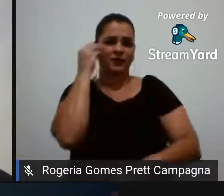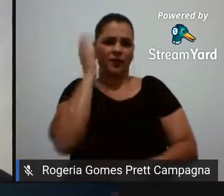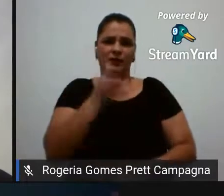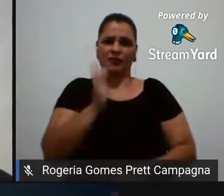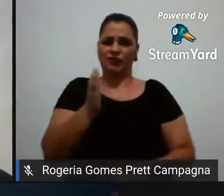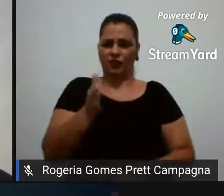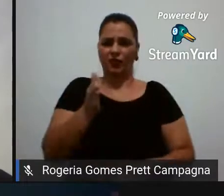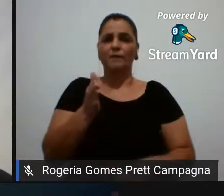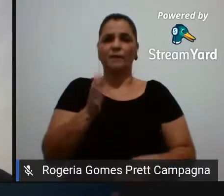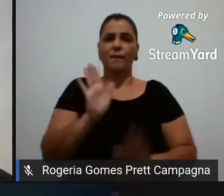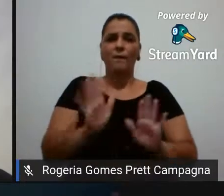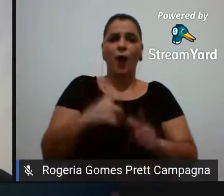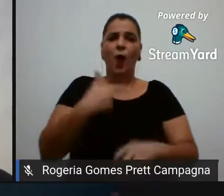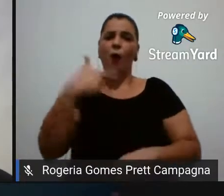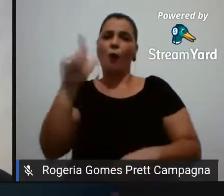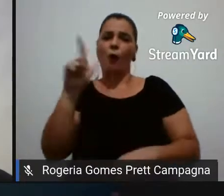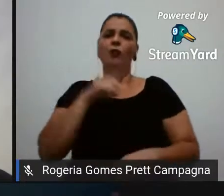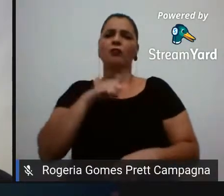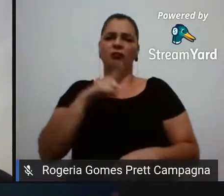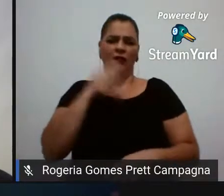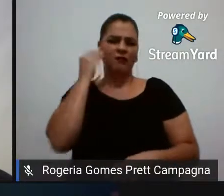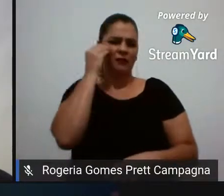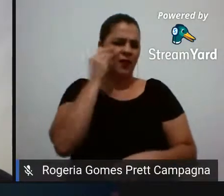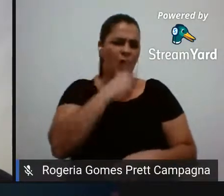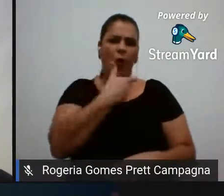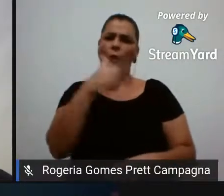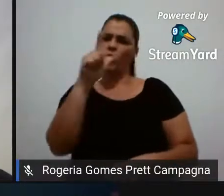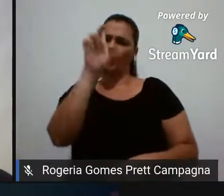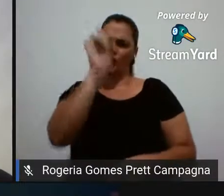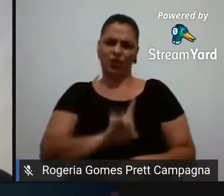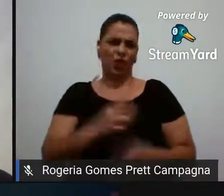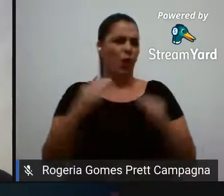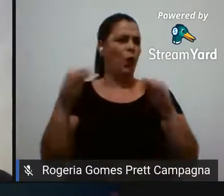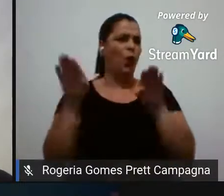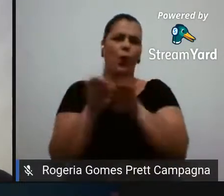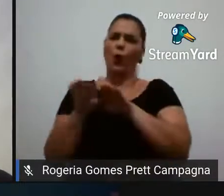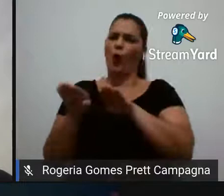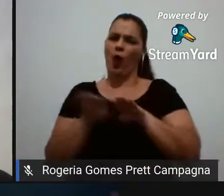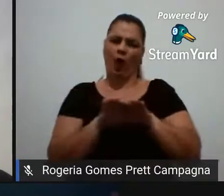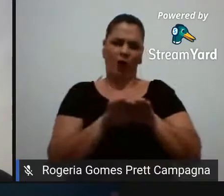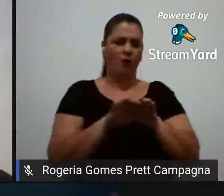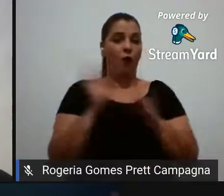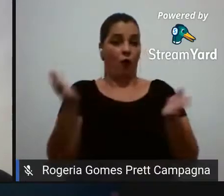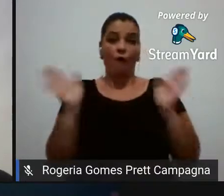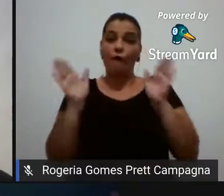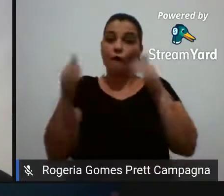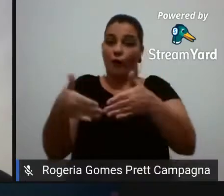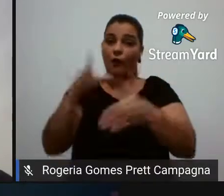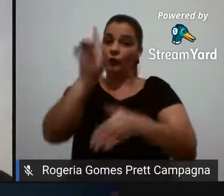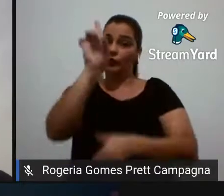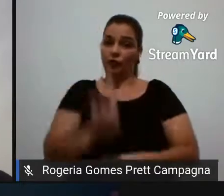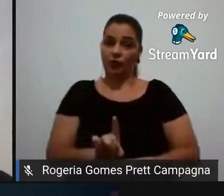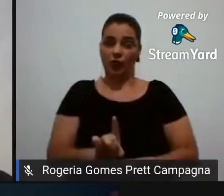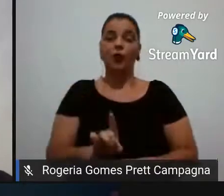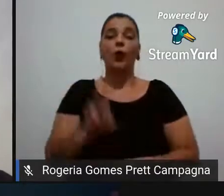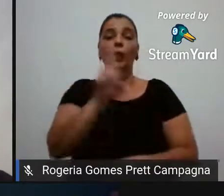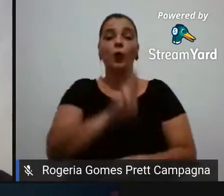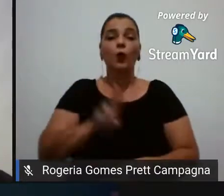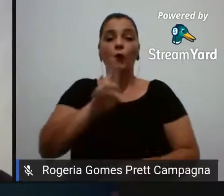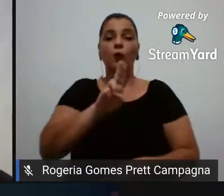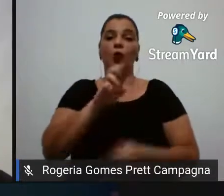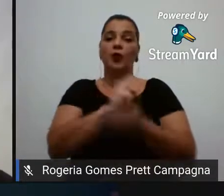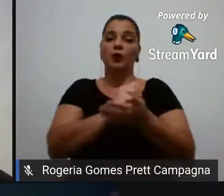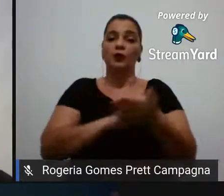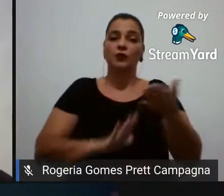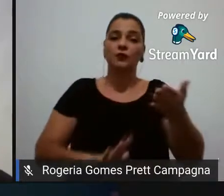várias outras experiências igualmente exitosas de diretores, que é o nosso foco aqui hoje, usando atividades